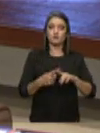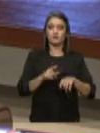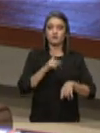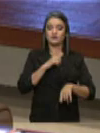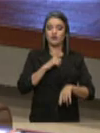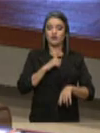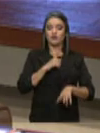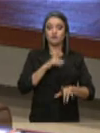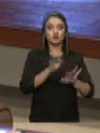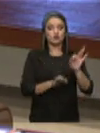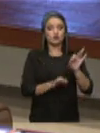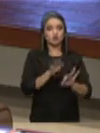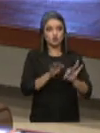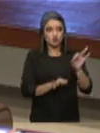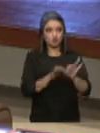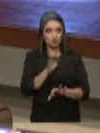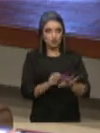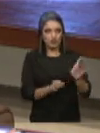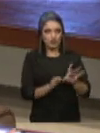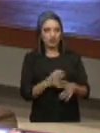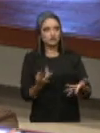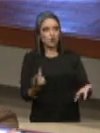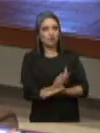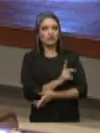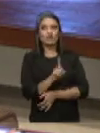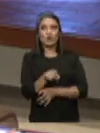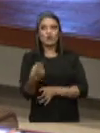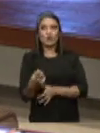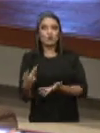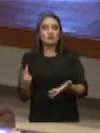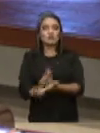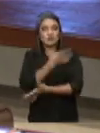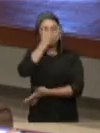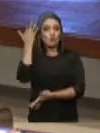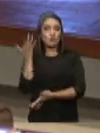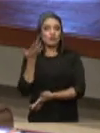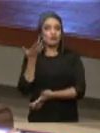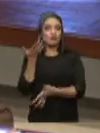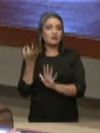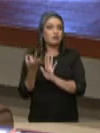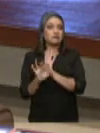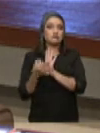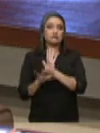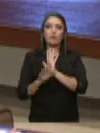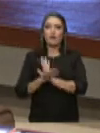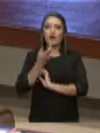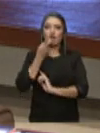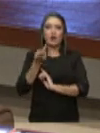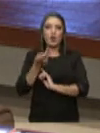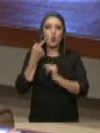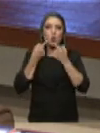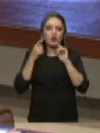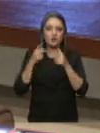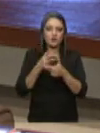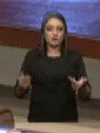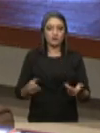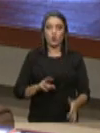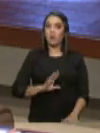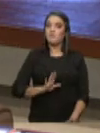instituição sofreu severas críticas. E eu não me impressiono com crítica de caráter financeiro,